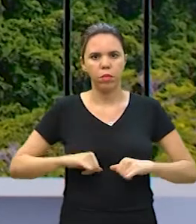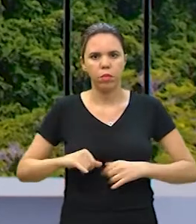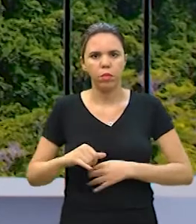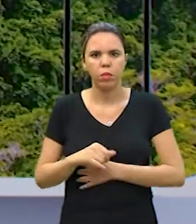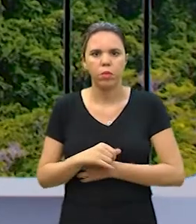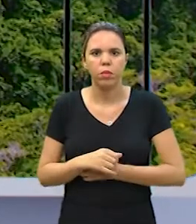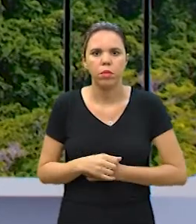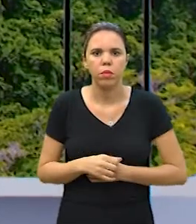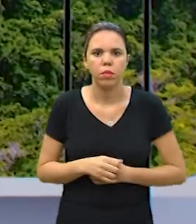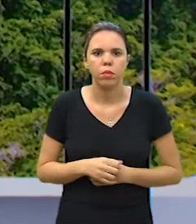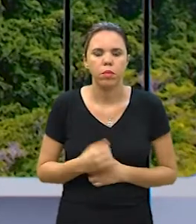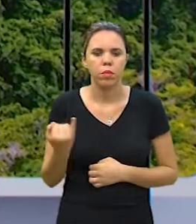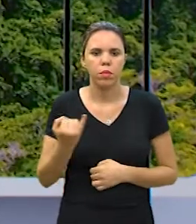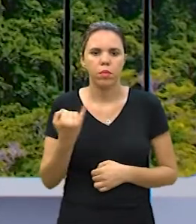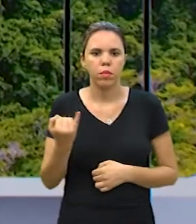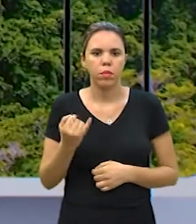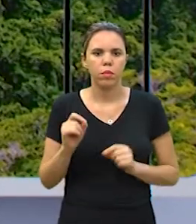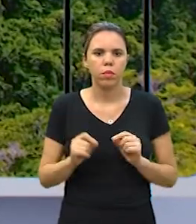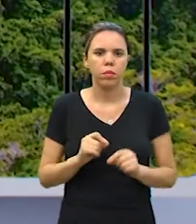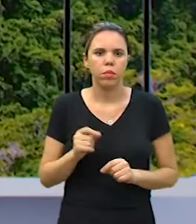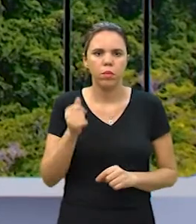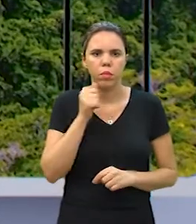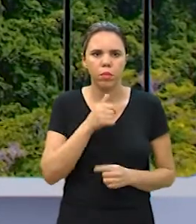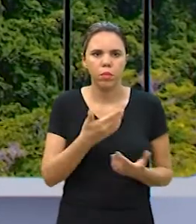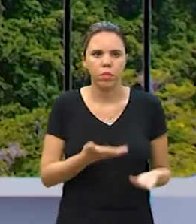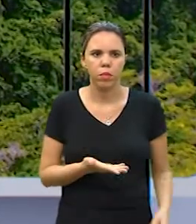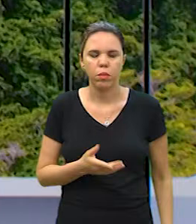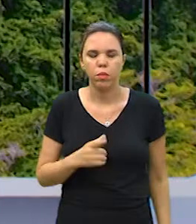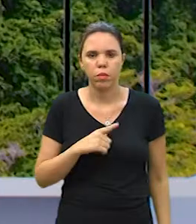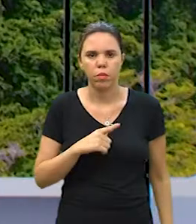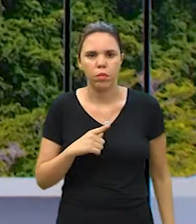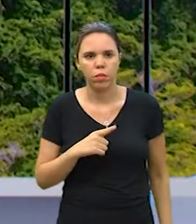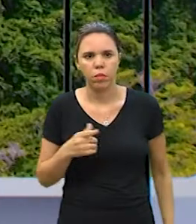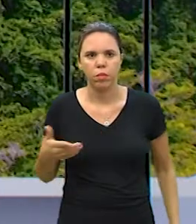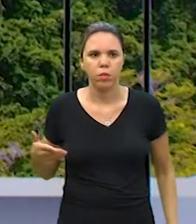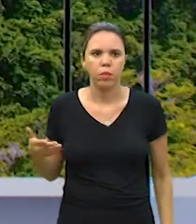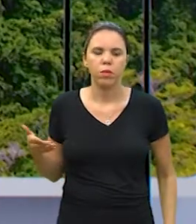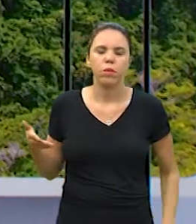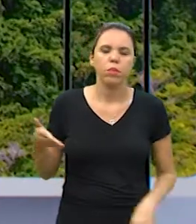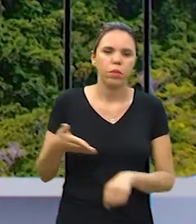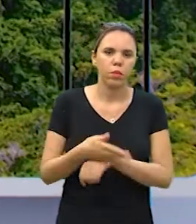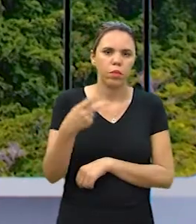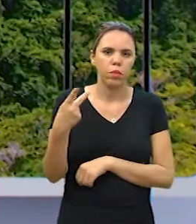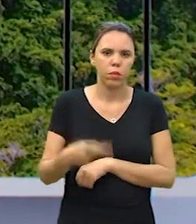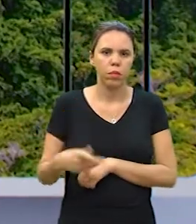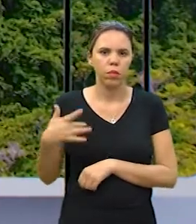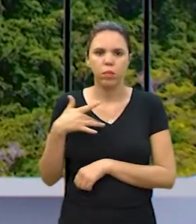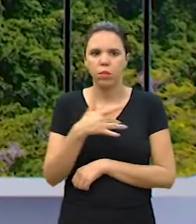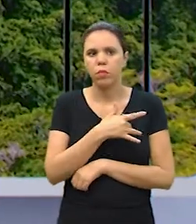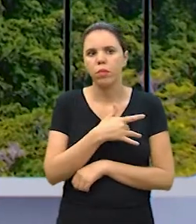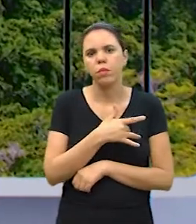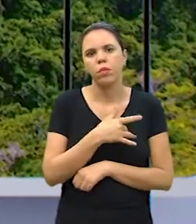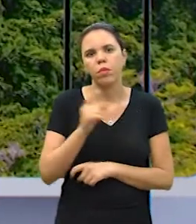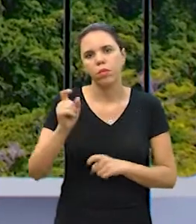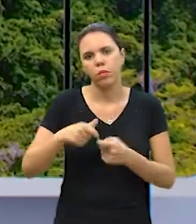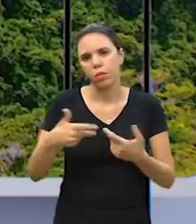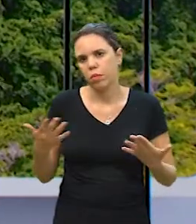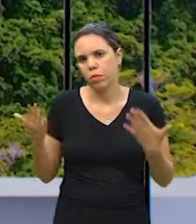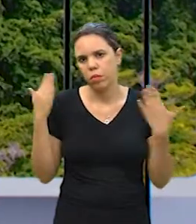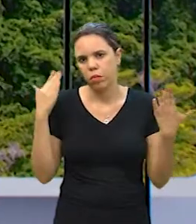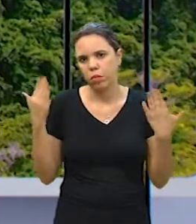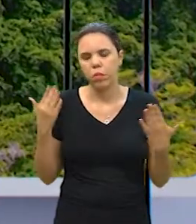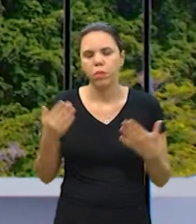está vivenciando, e é super importante que essa mulher tenha acesso à sua saúde